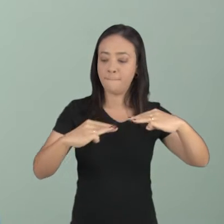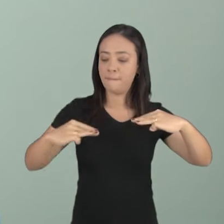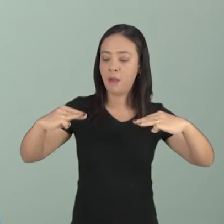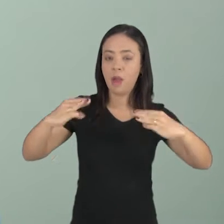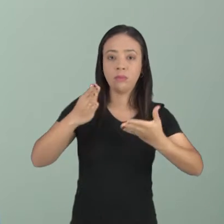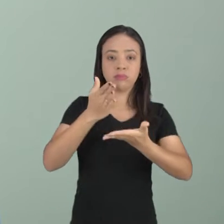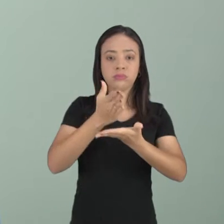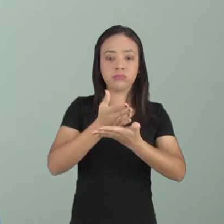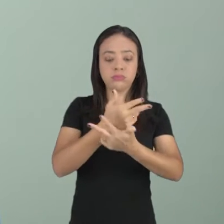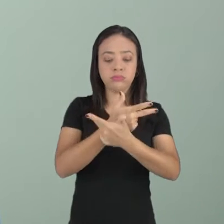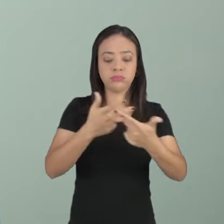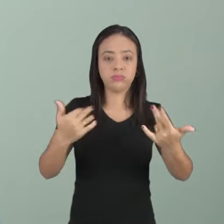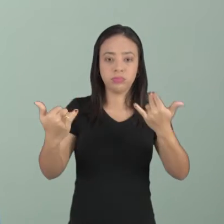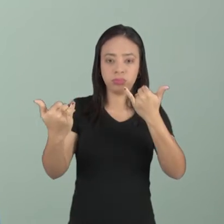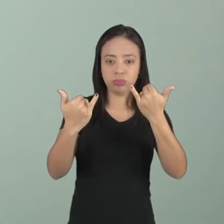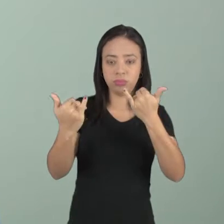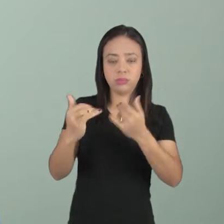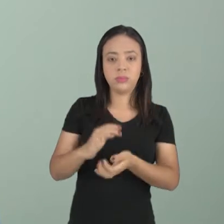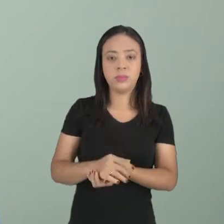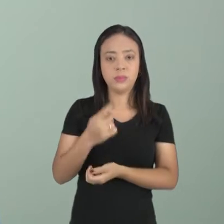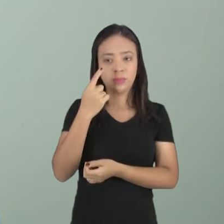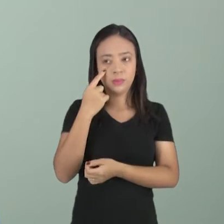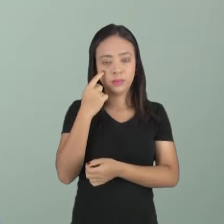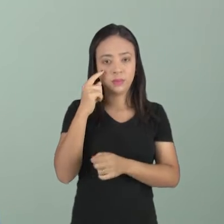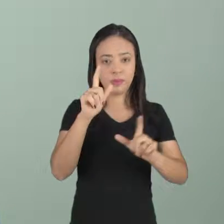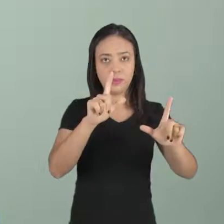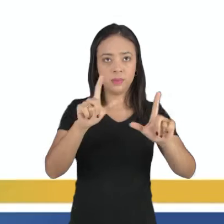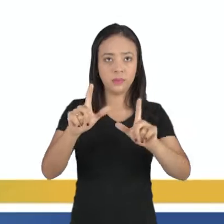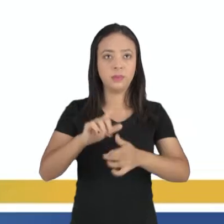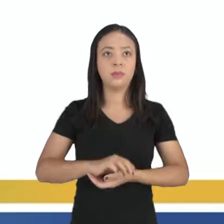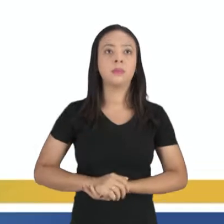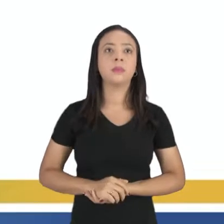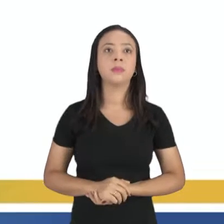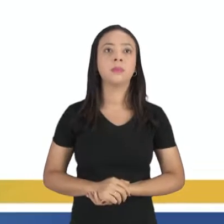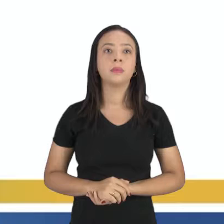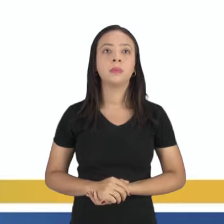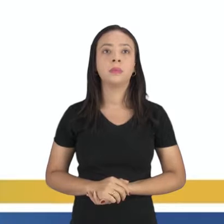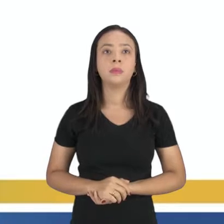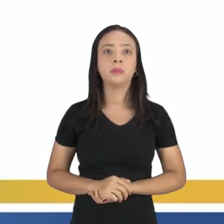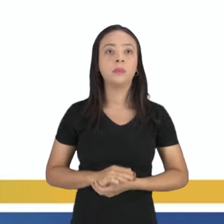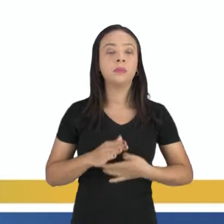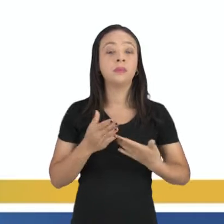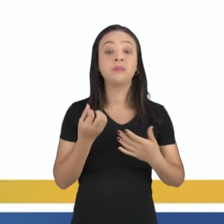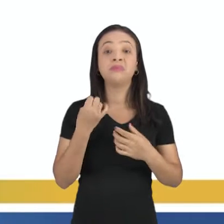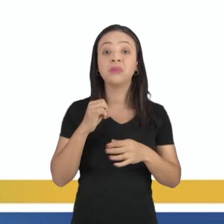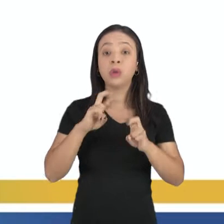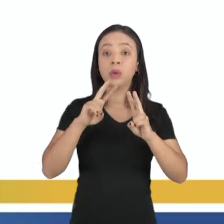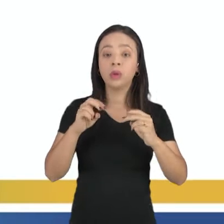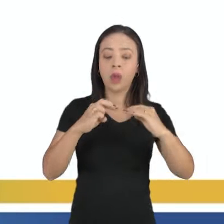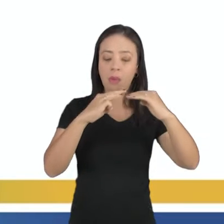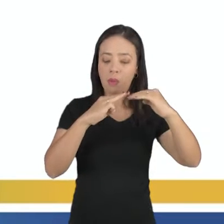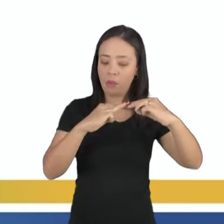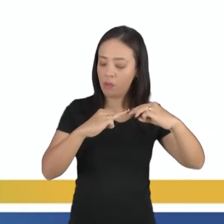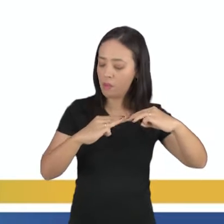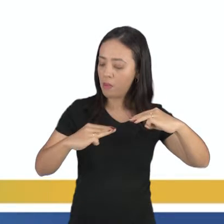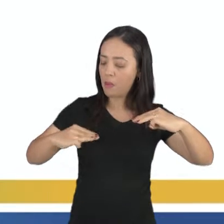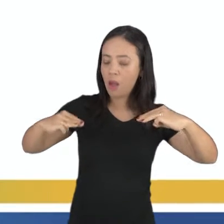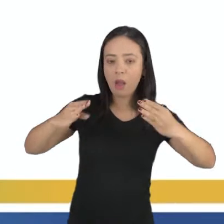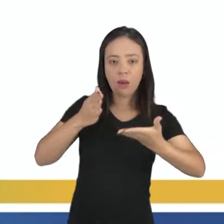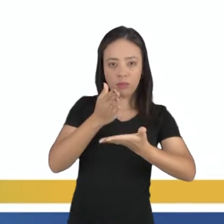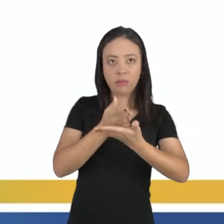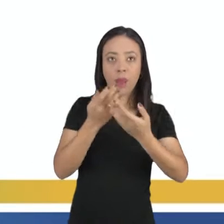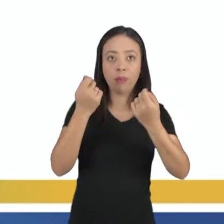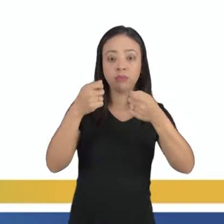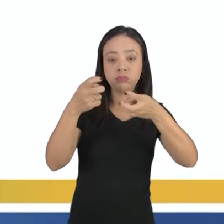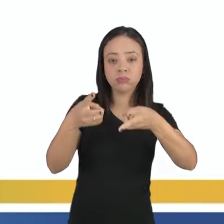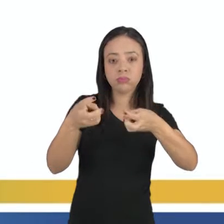conjunto de dados. Então acompanhe comigo aí na sua tela. Então, quando falamos de mediana, percebemos que